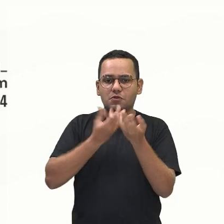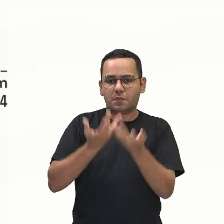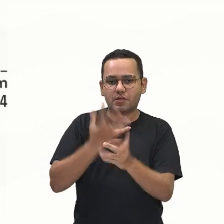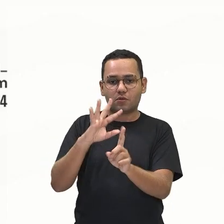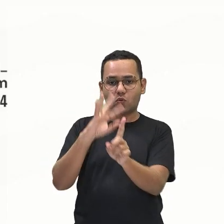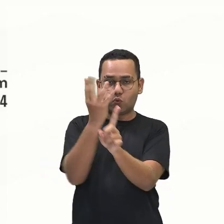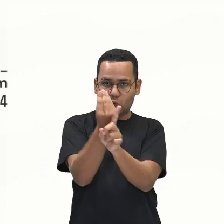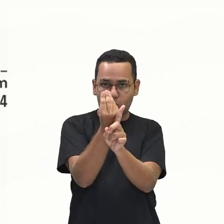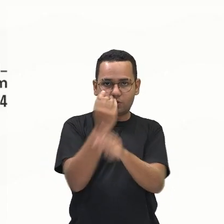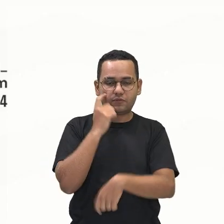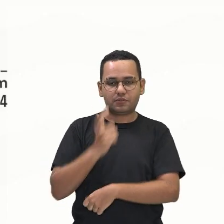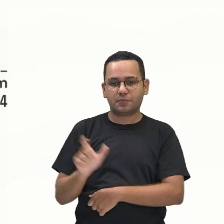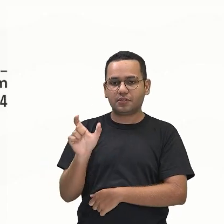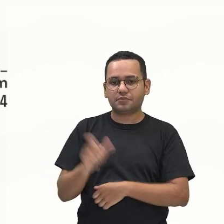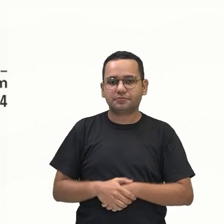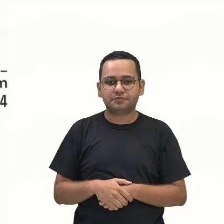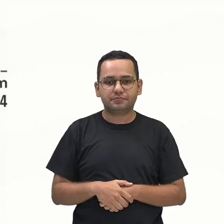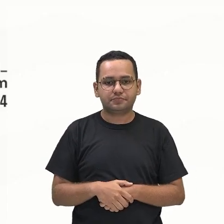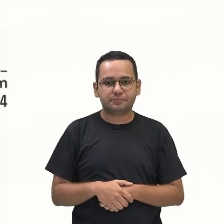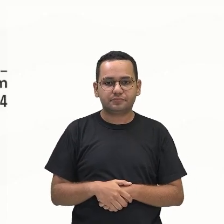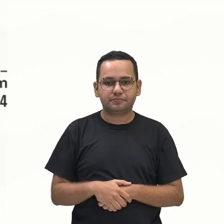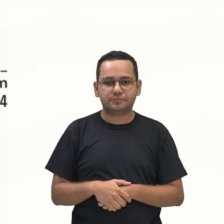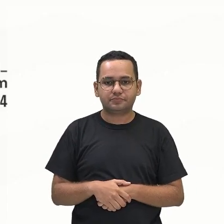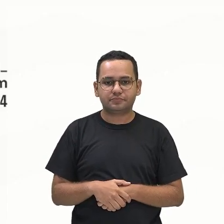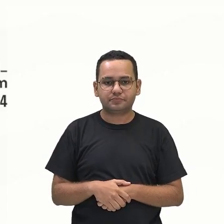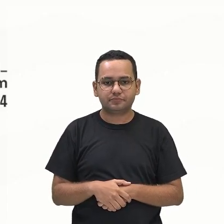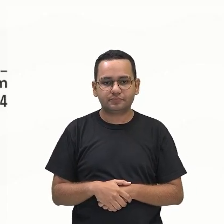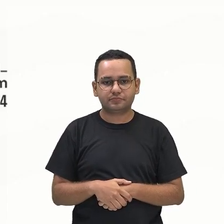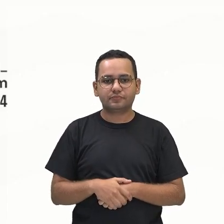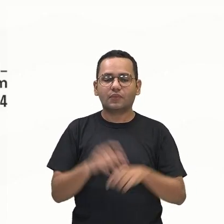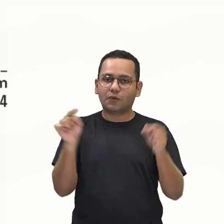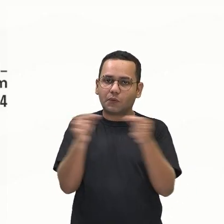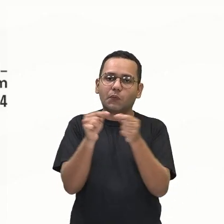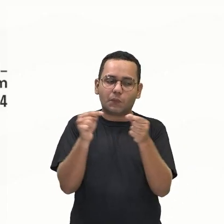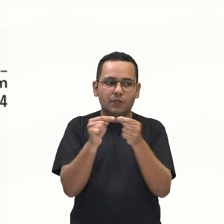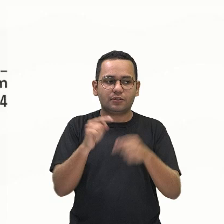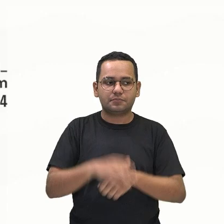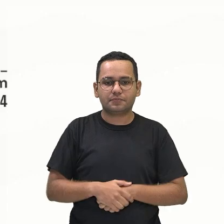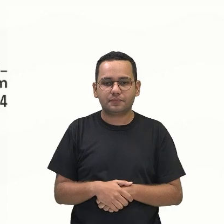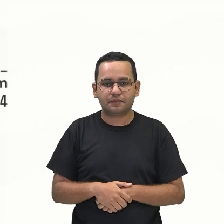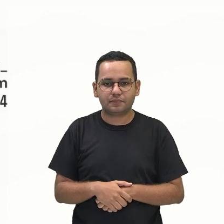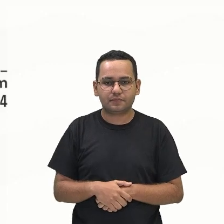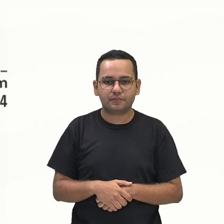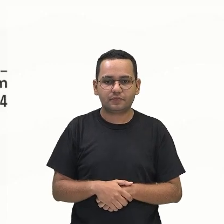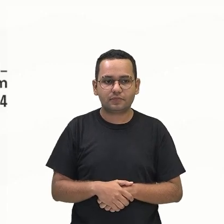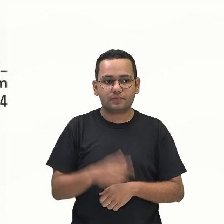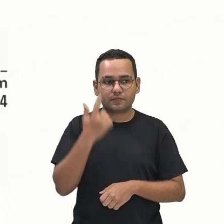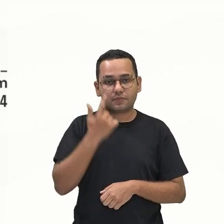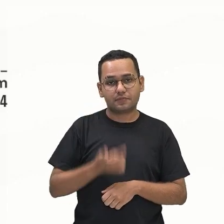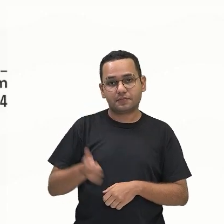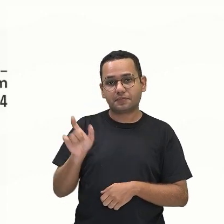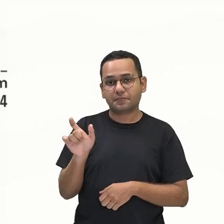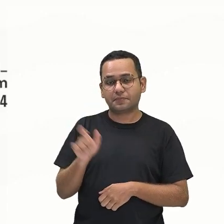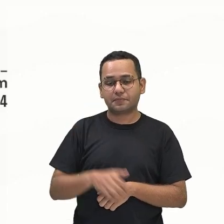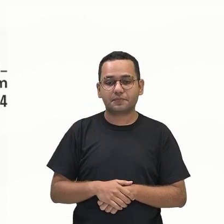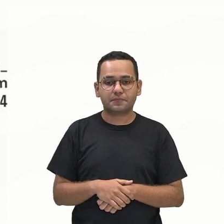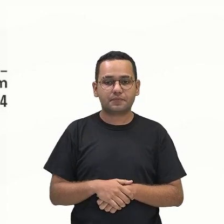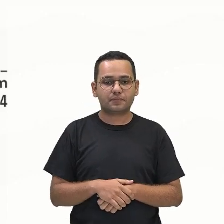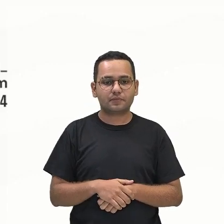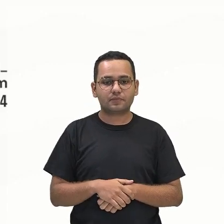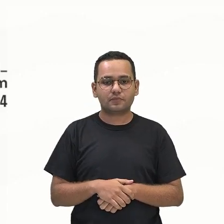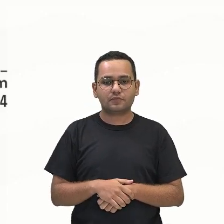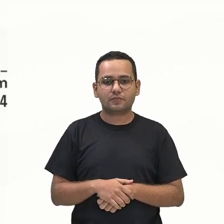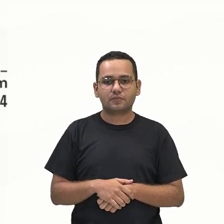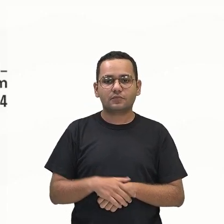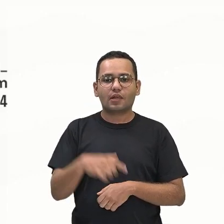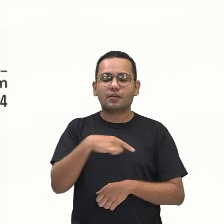que podem dialogar com esse modelo artístico, por razões que, olha outra vez, dizem respeito